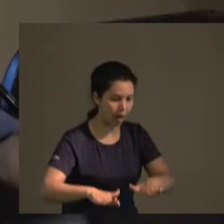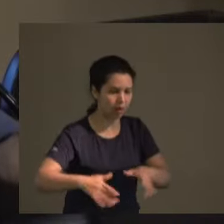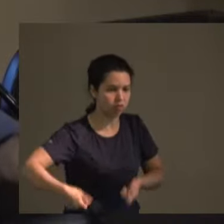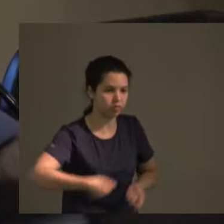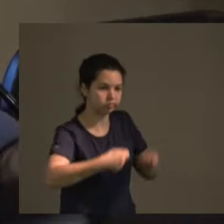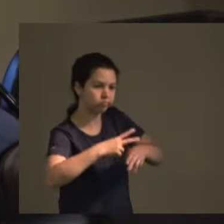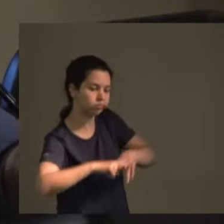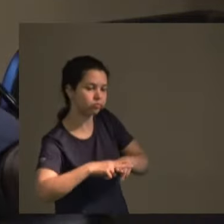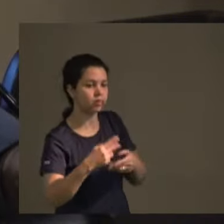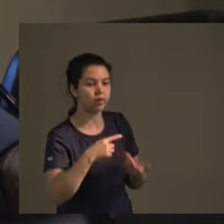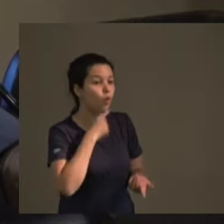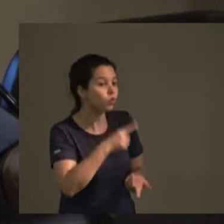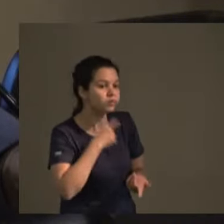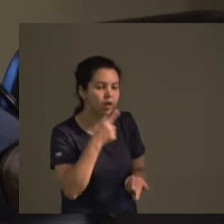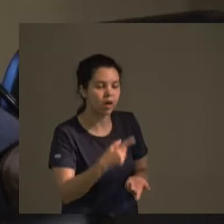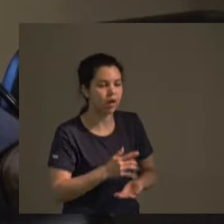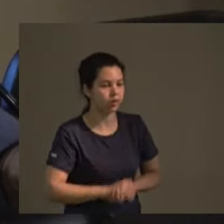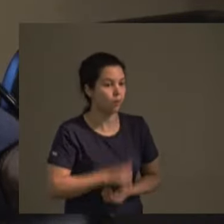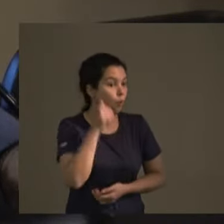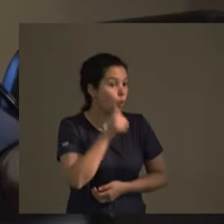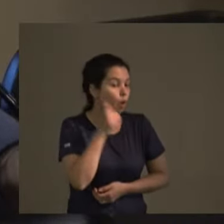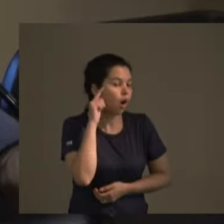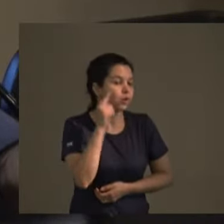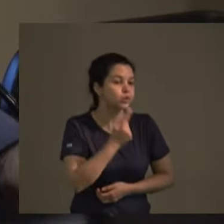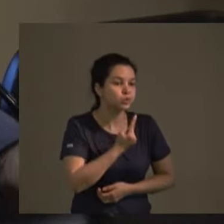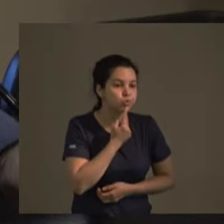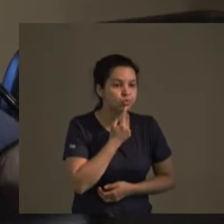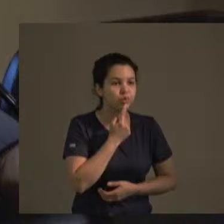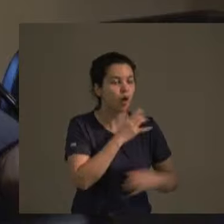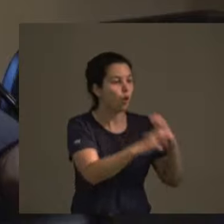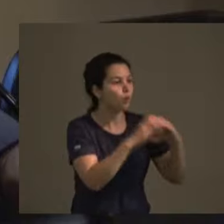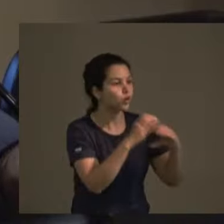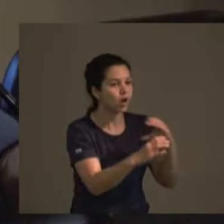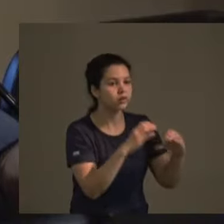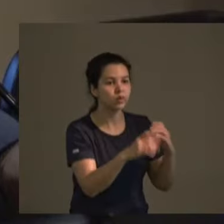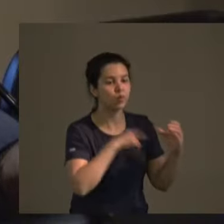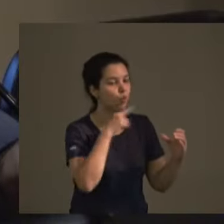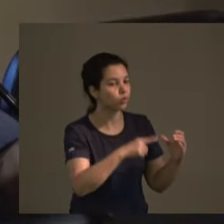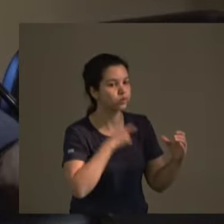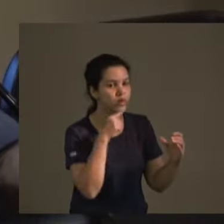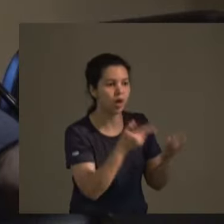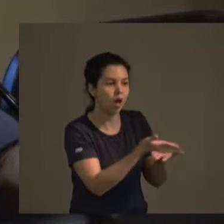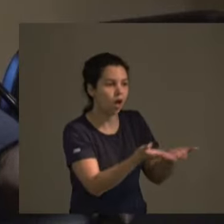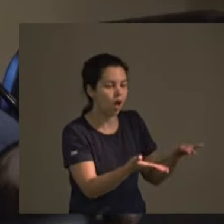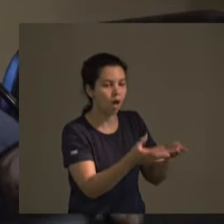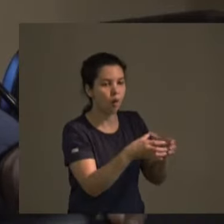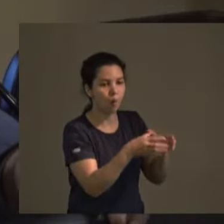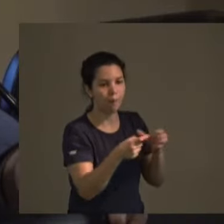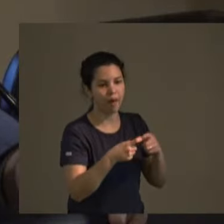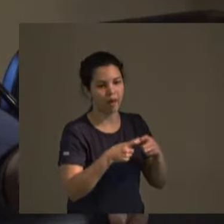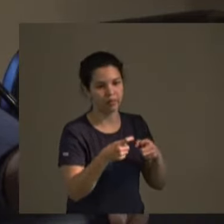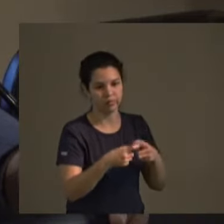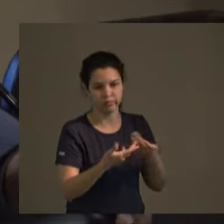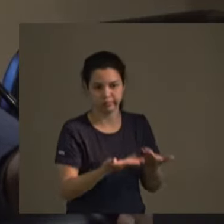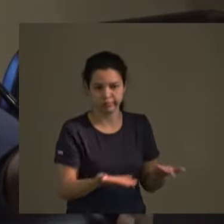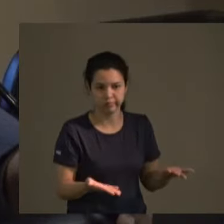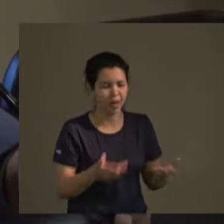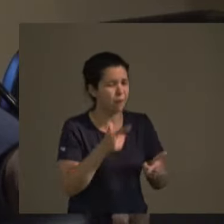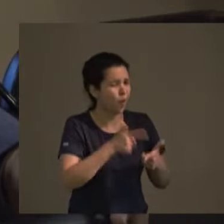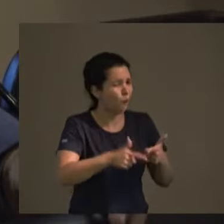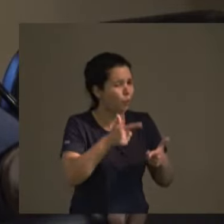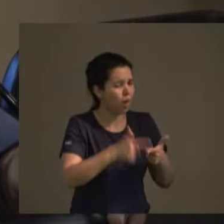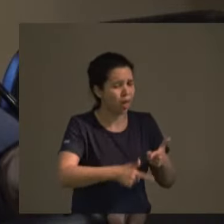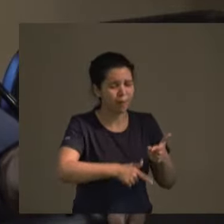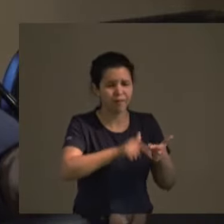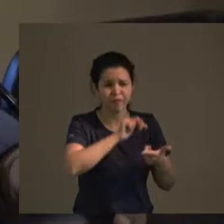direto à comunicação com as equipes que não estão capacitadas. E assim vai a série de